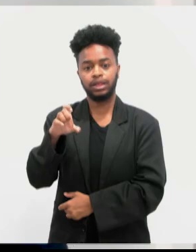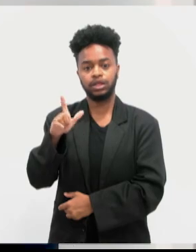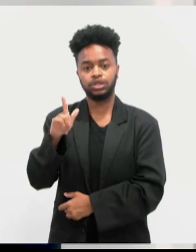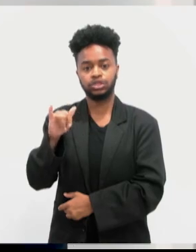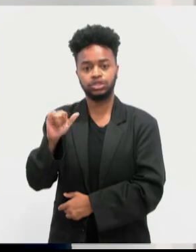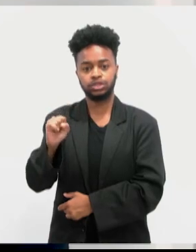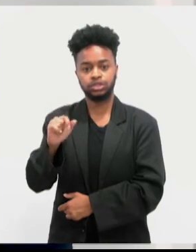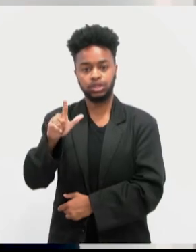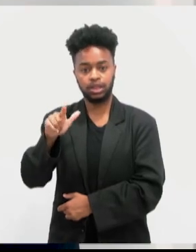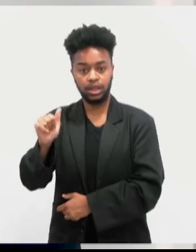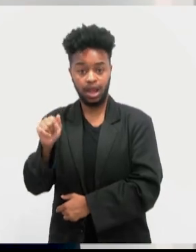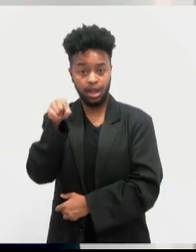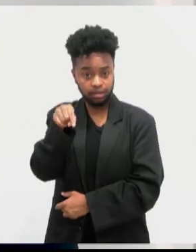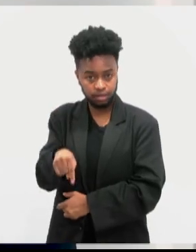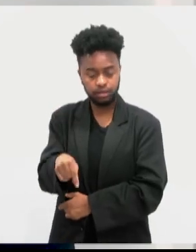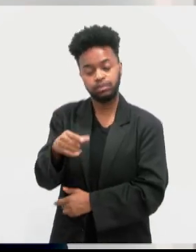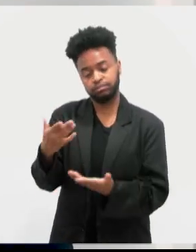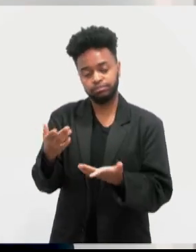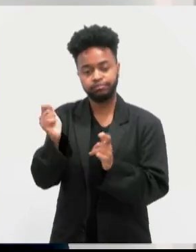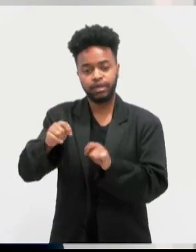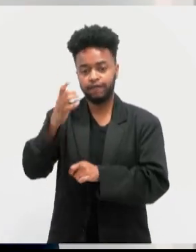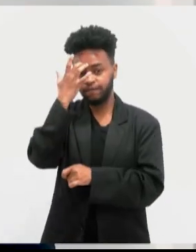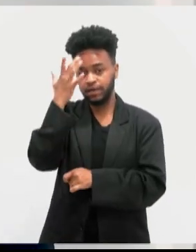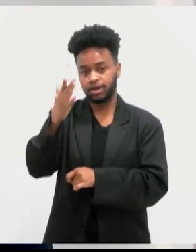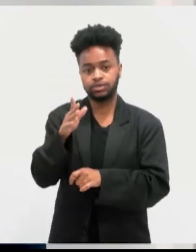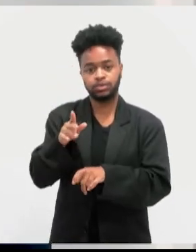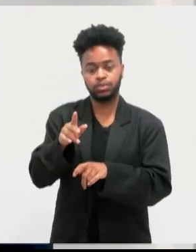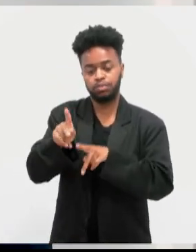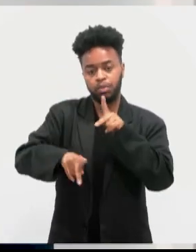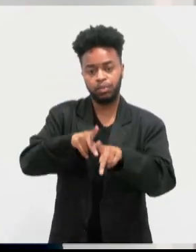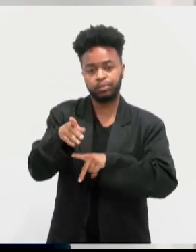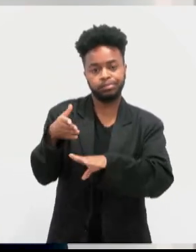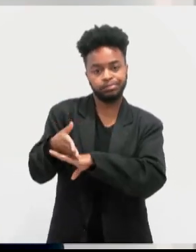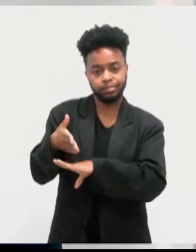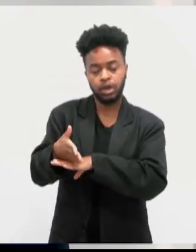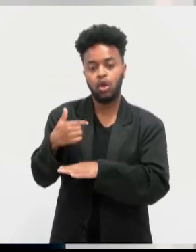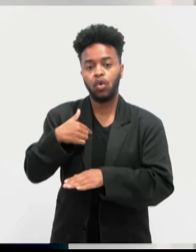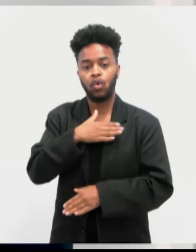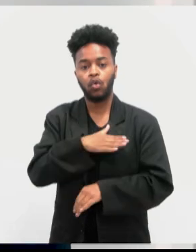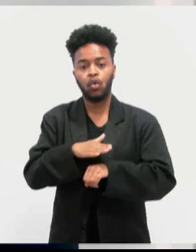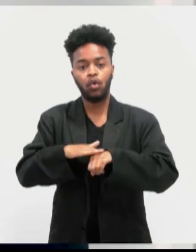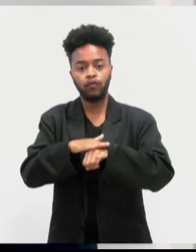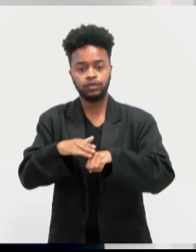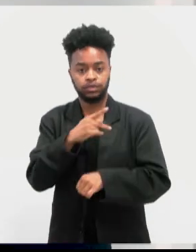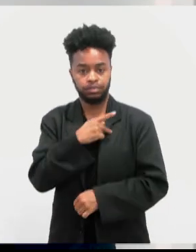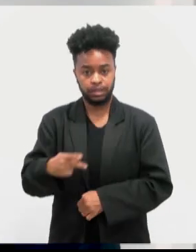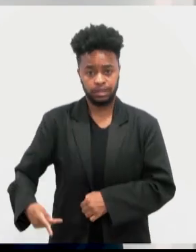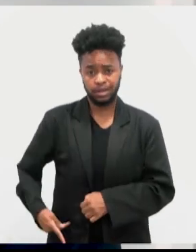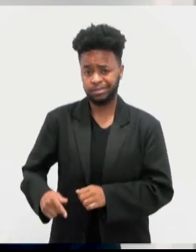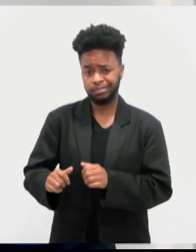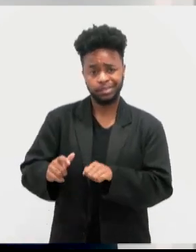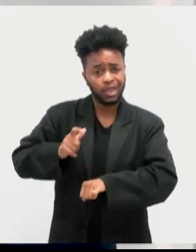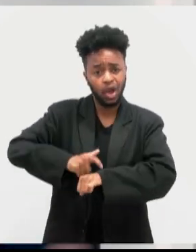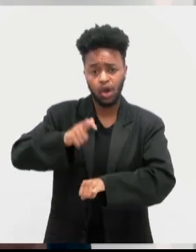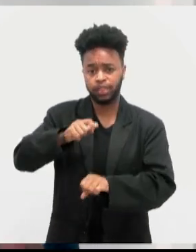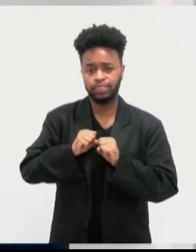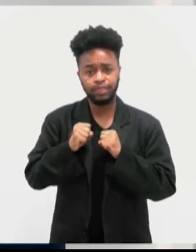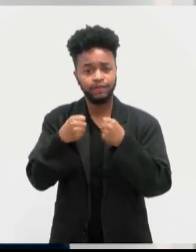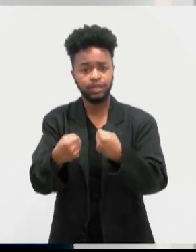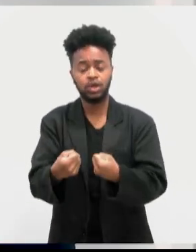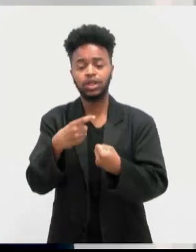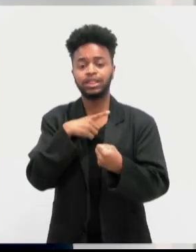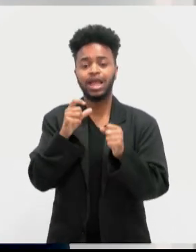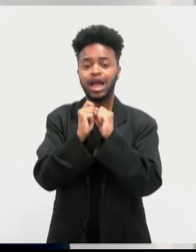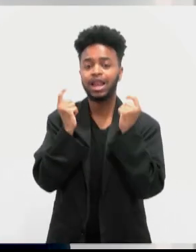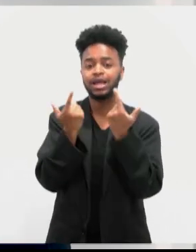essa proposição por meio da sociedade civil. Então, conversei com o presidente Rodrigo Bacelar, que no primeiro momento defendeu de a gente ter uma Alerj mais perto de